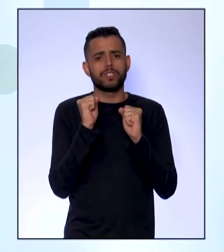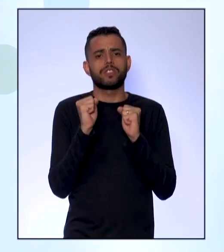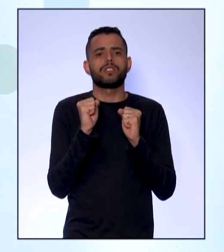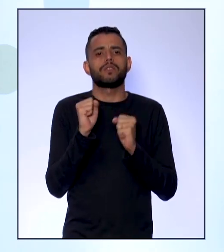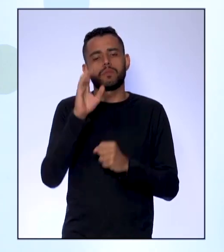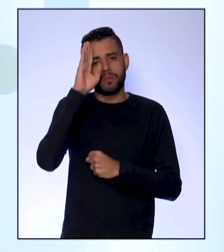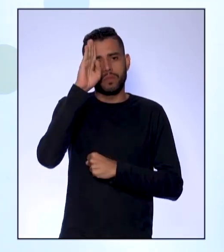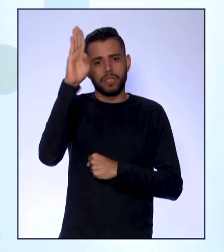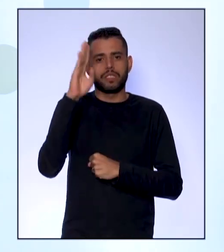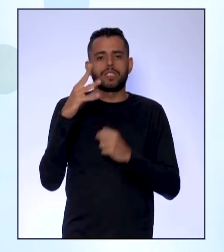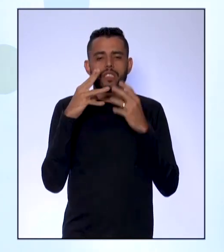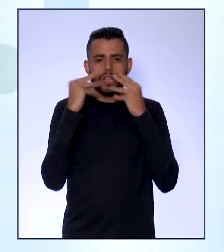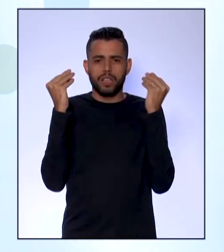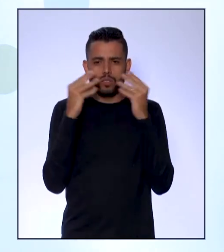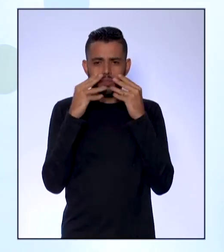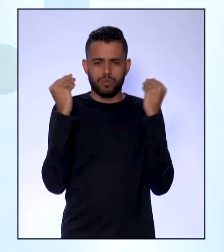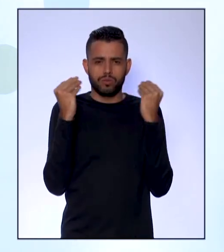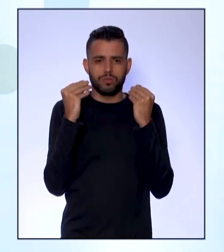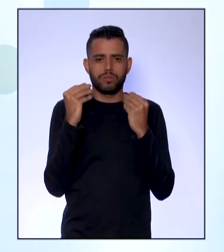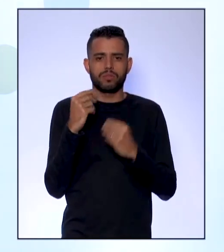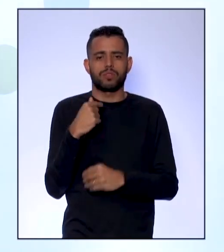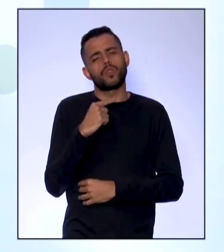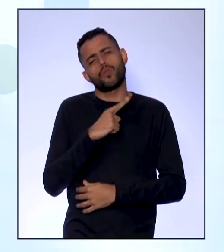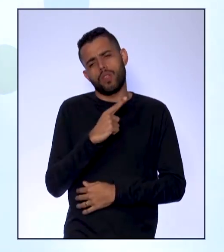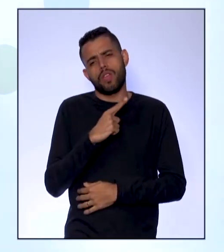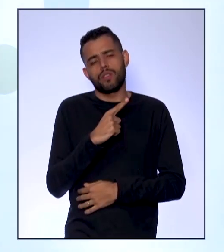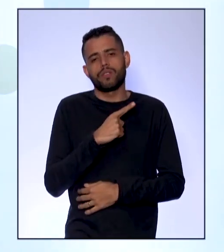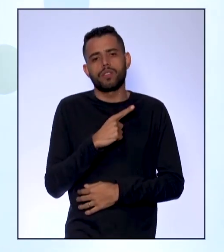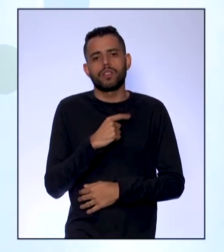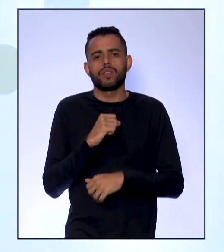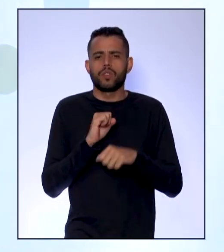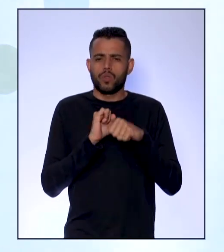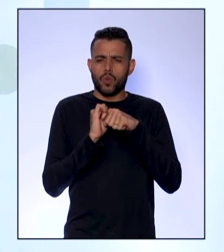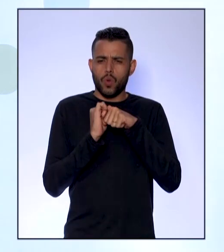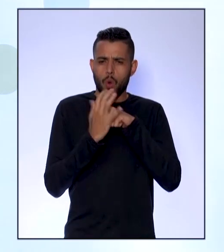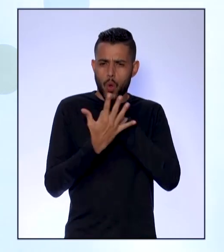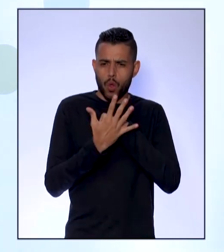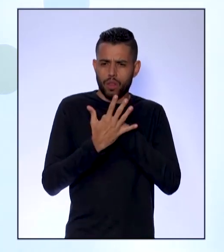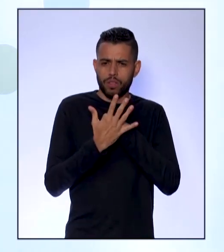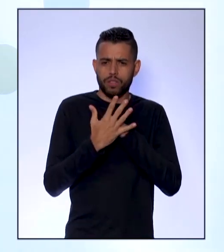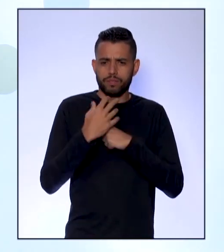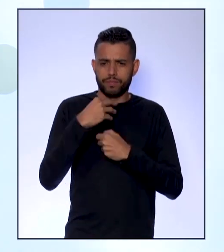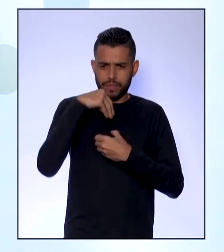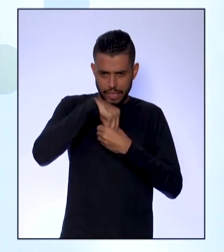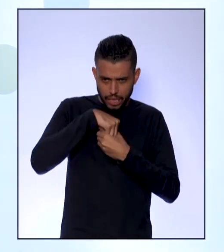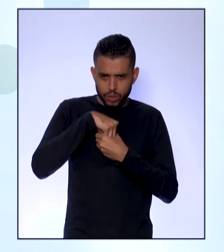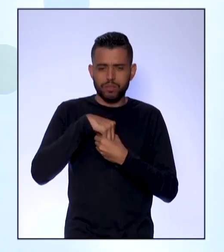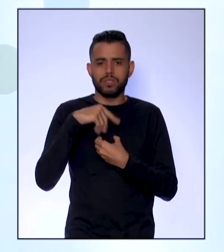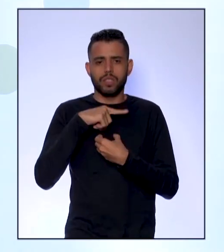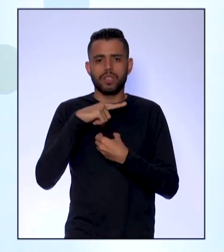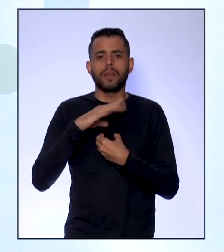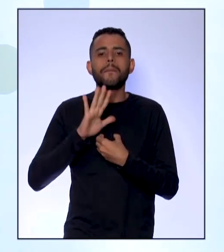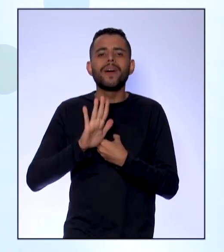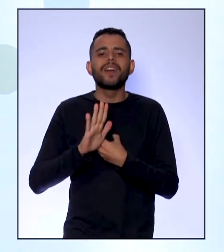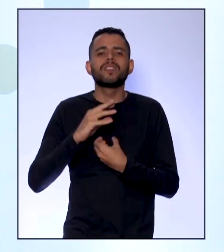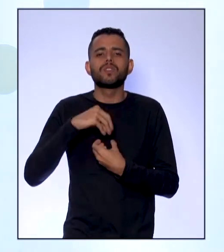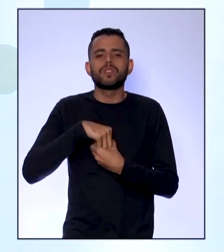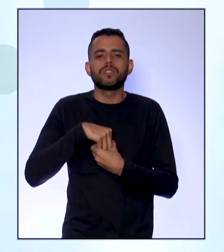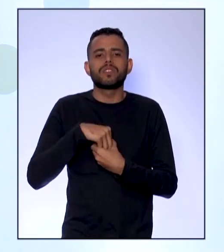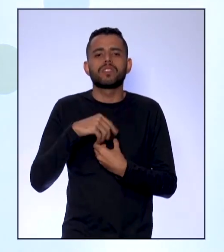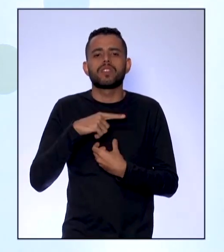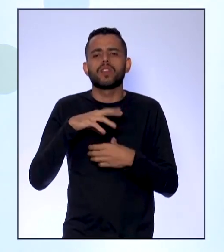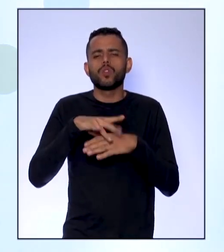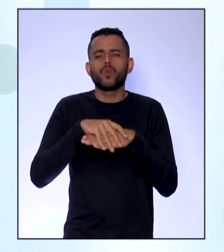gatos têm, é o que eu sei mais, tá? Porque eu tenho. Então, eles têm o coronavírus no estômago. E a mutação desse coronavírus no estômago deles já era uma doença que a gente